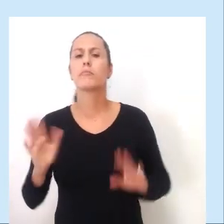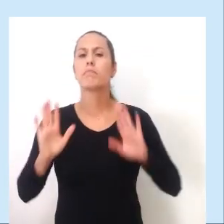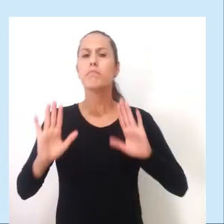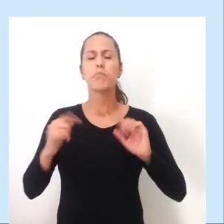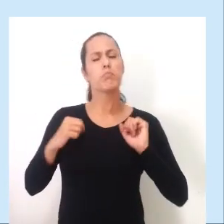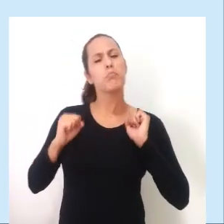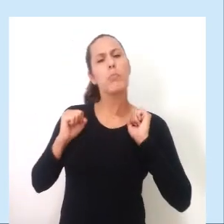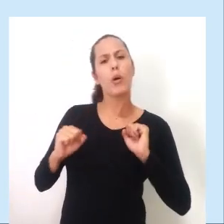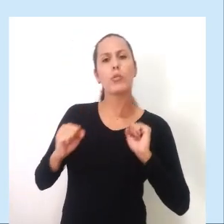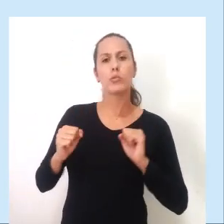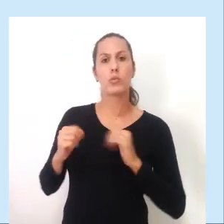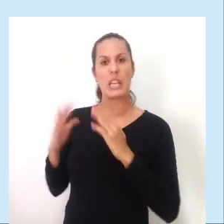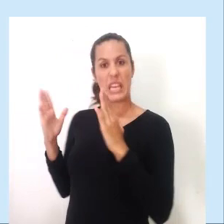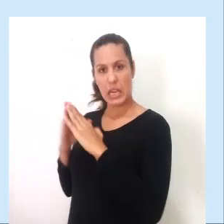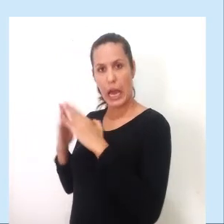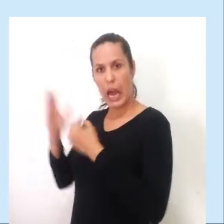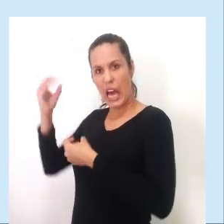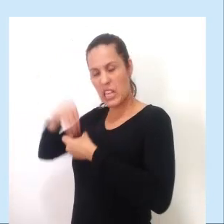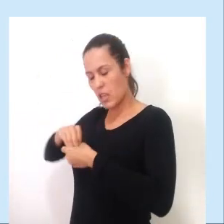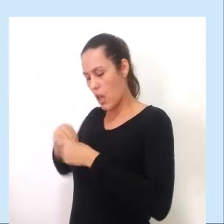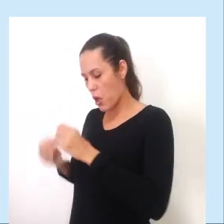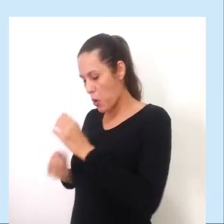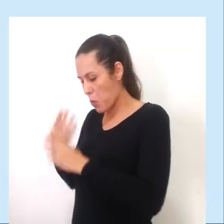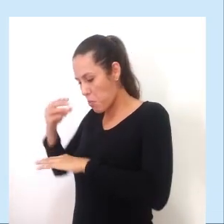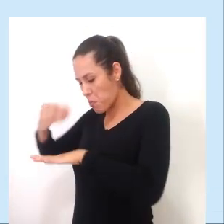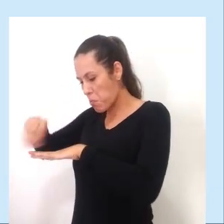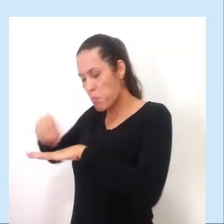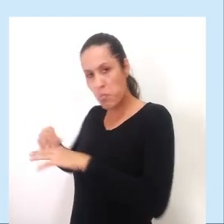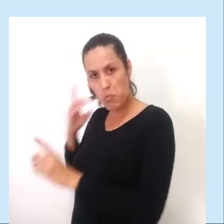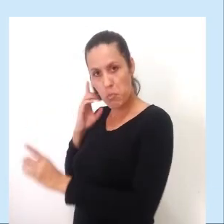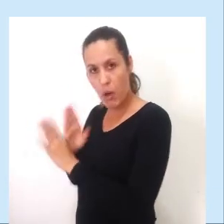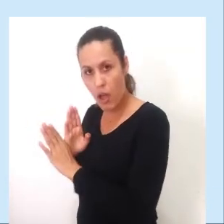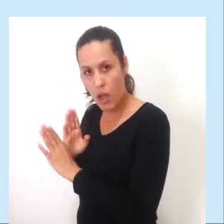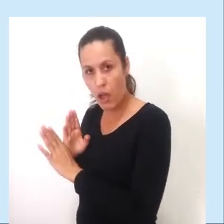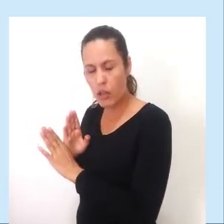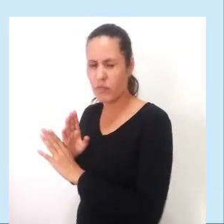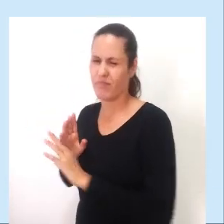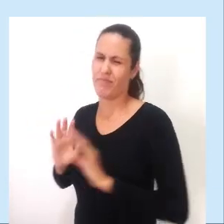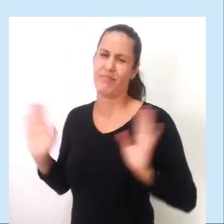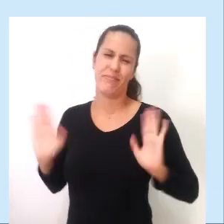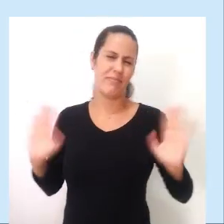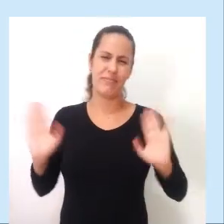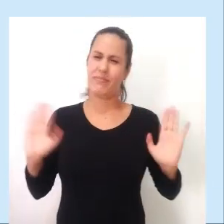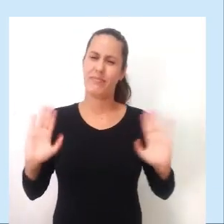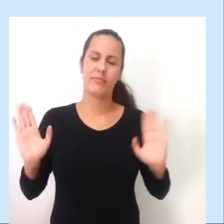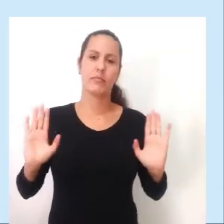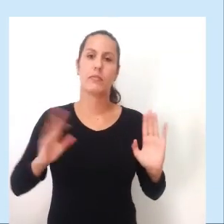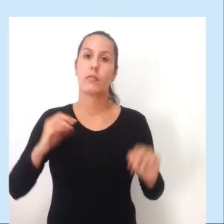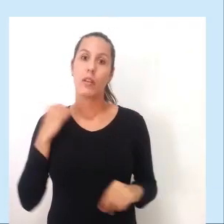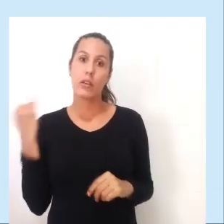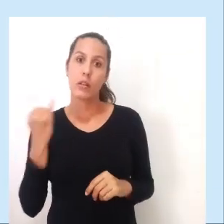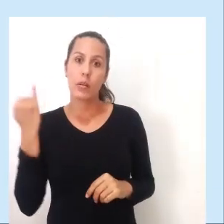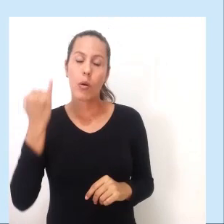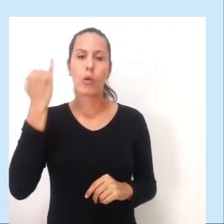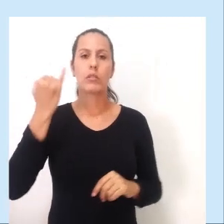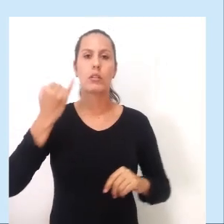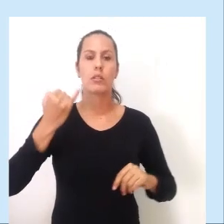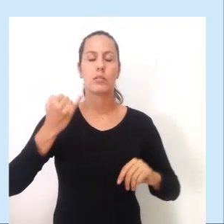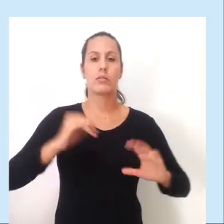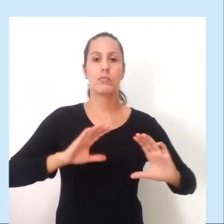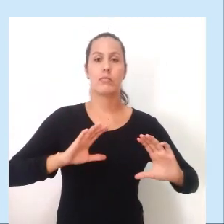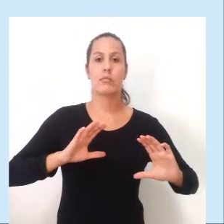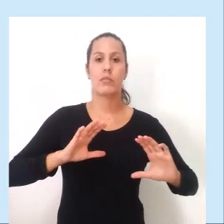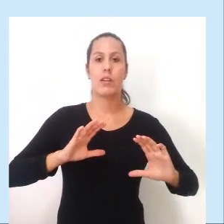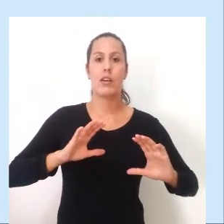posso, Dantas, formar um fóssil no quintal da minha casa? De jeito nenhum. É necessário um conjunto de